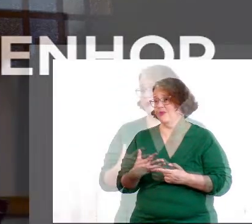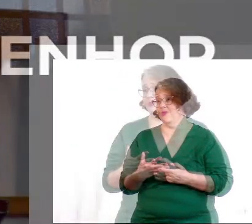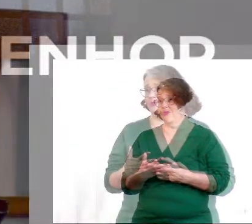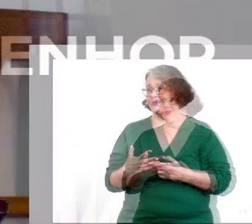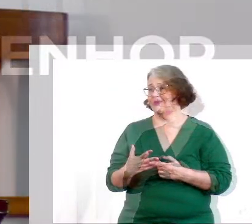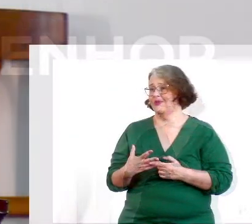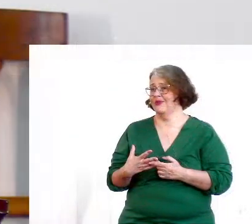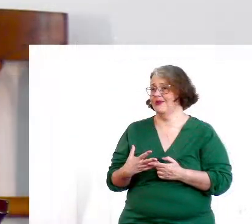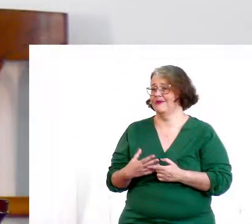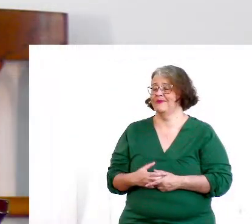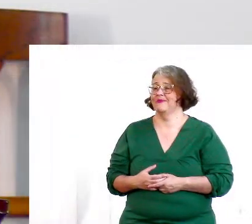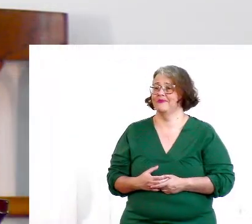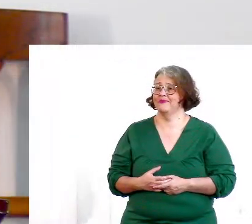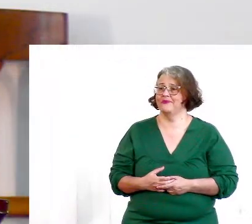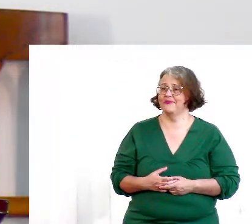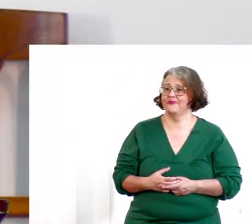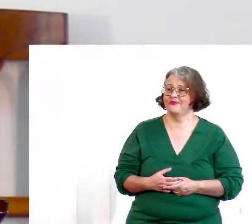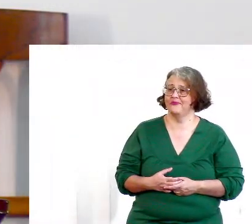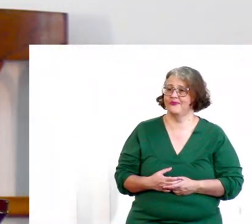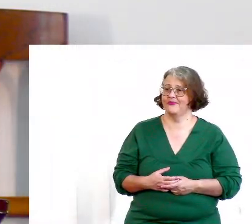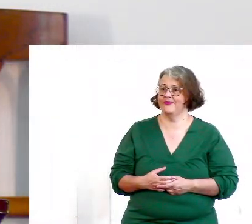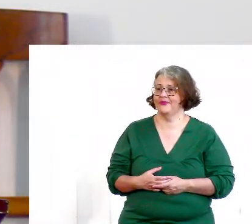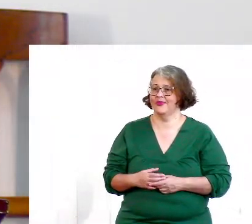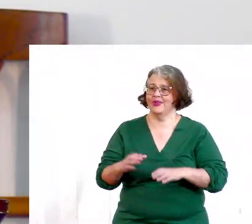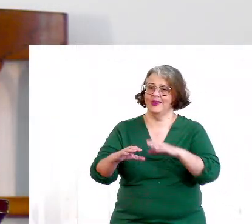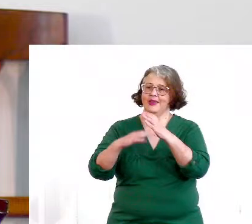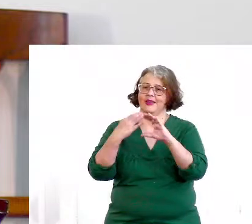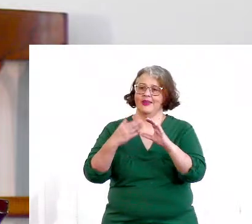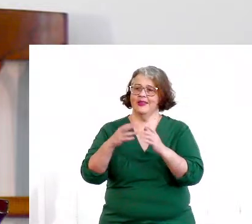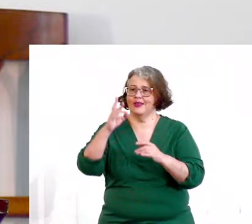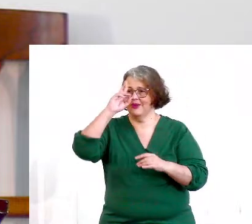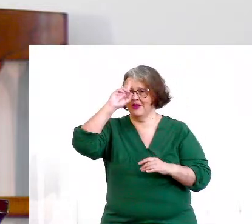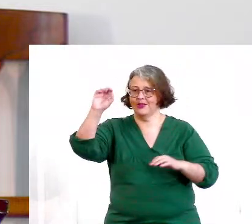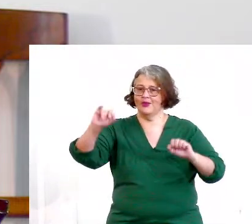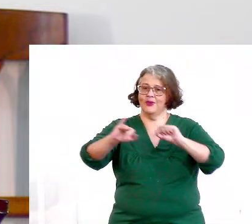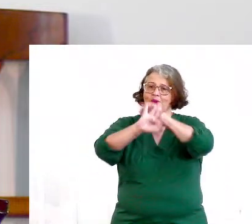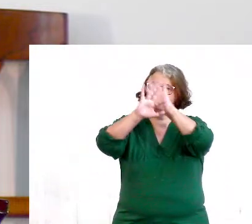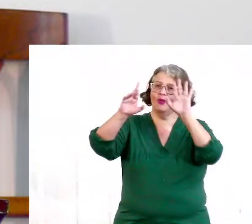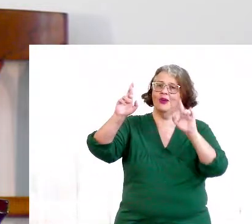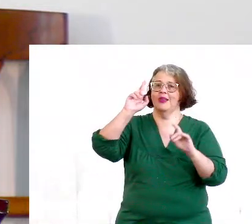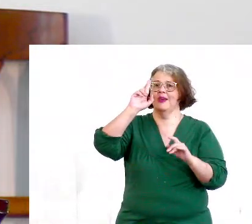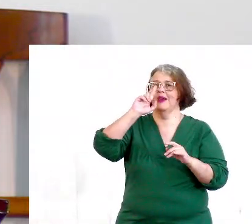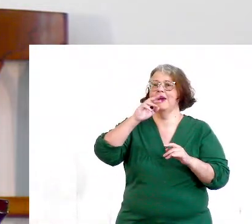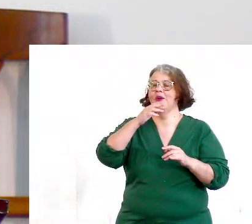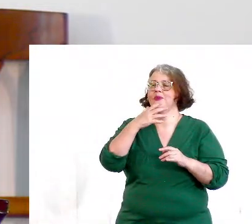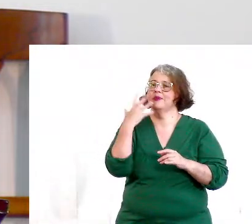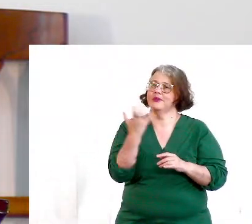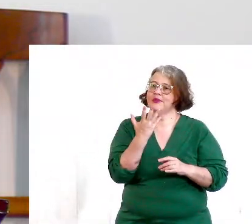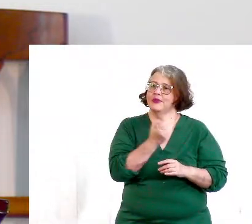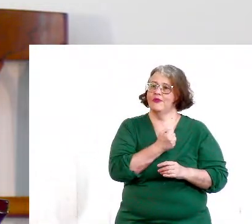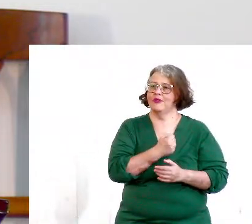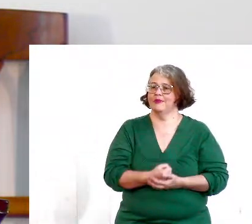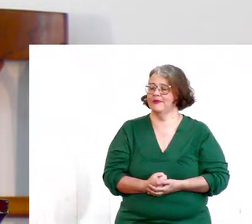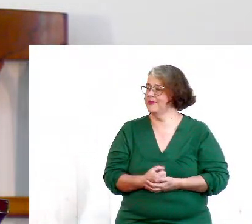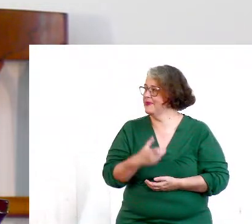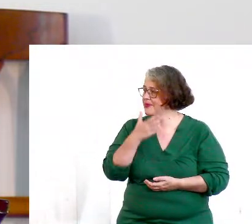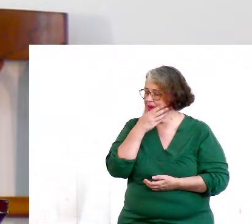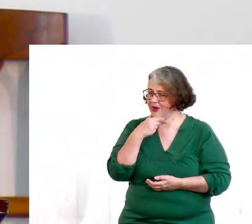oração. Cantemos ao Senhor, glória ao Salvador, é o hino 79. Cantemos em pé.